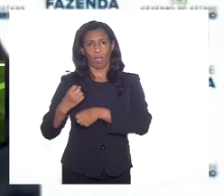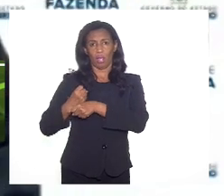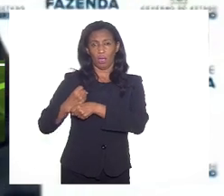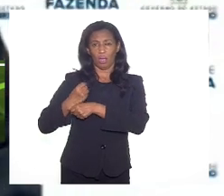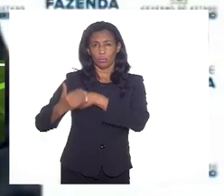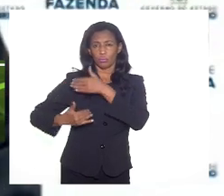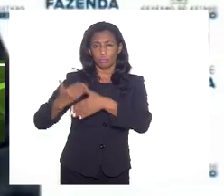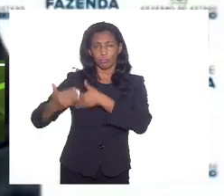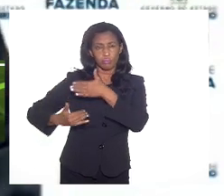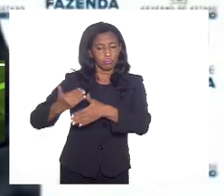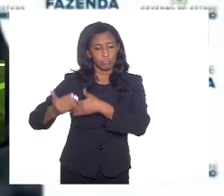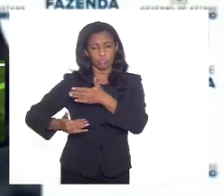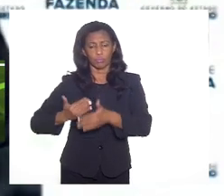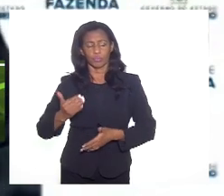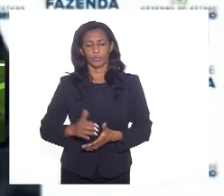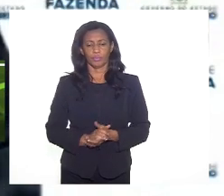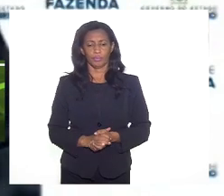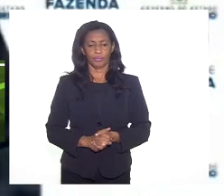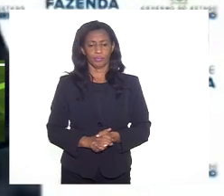anos e anos